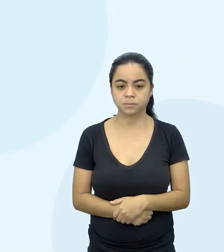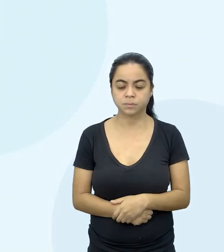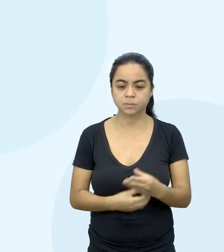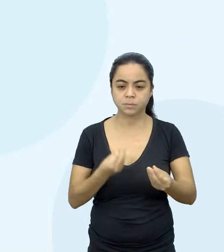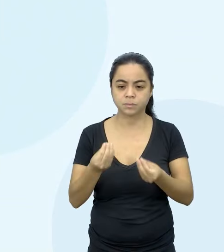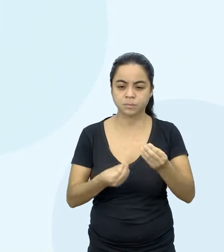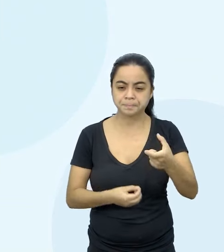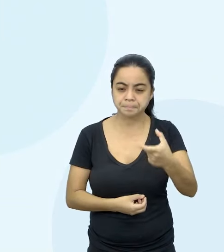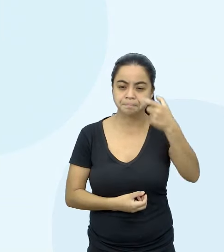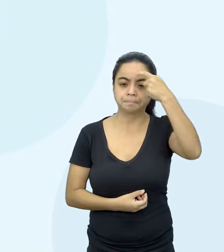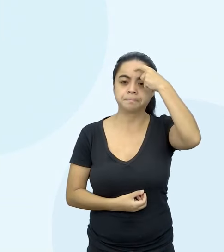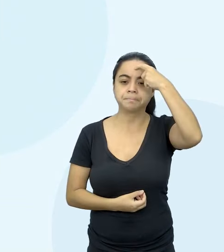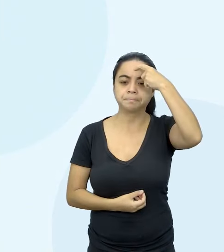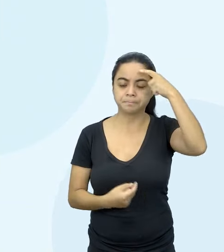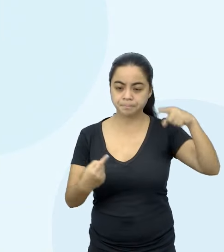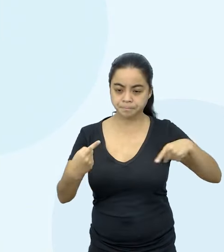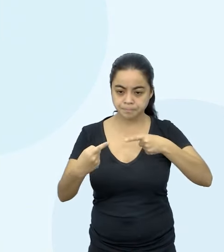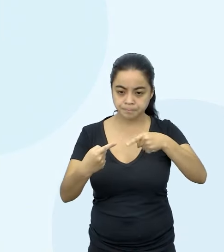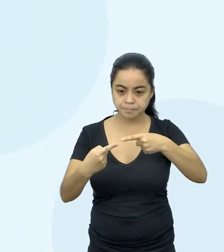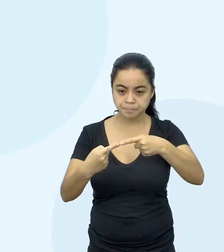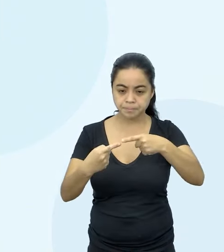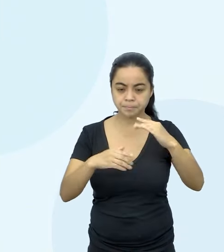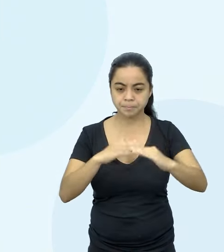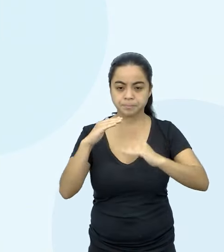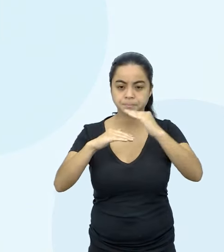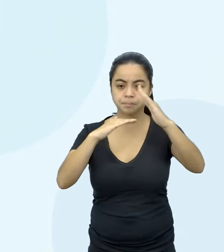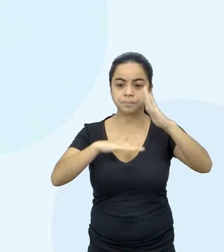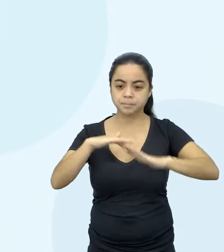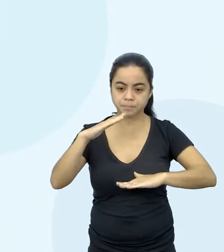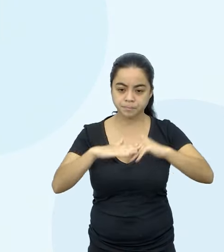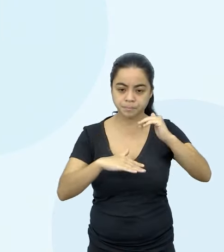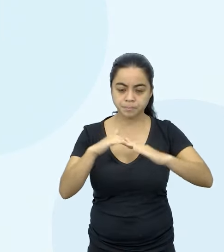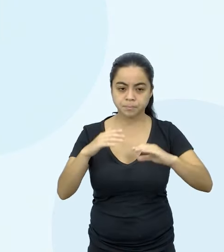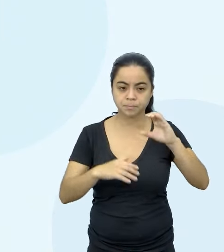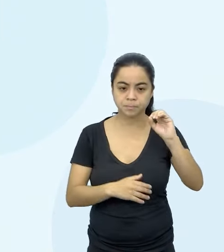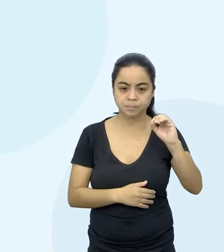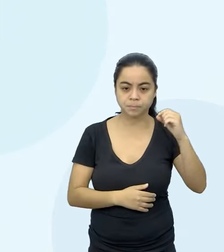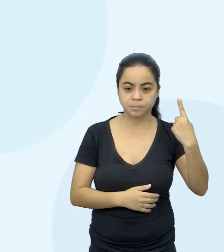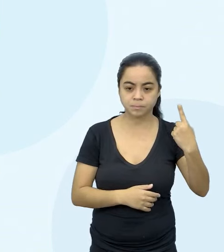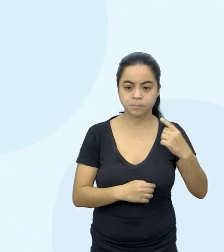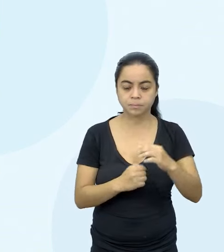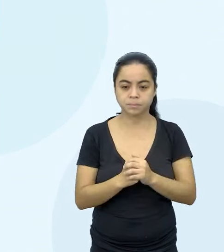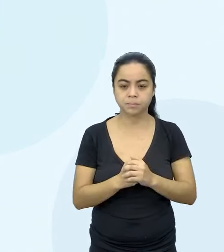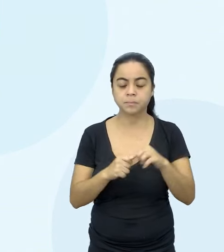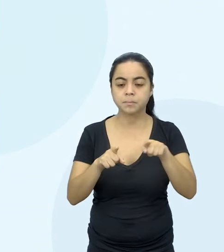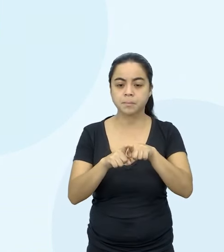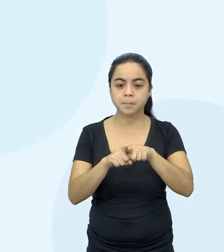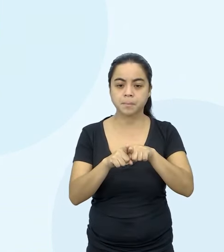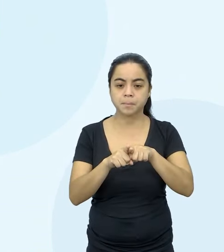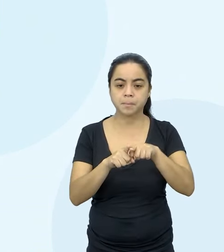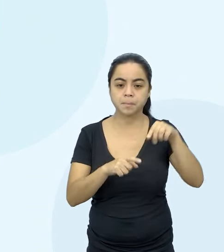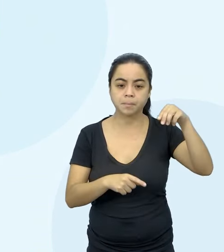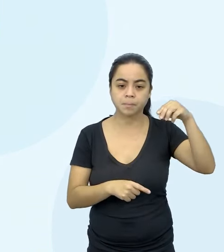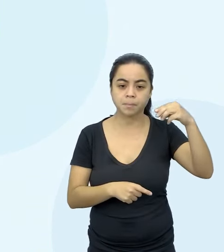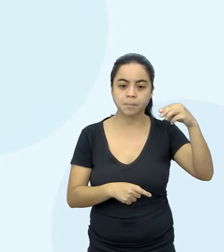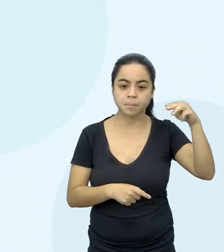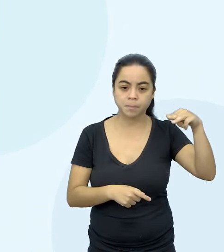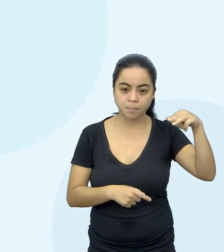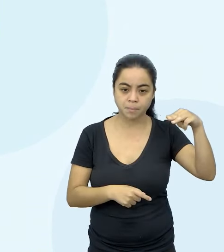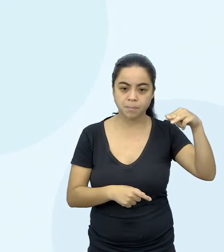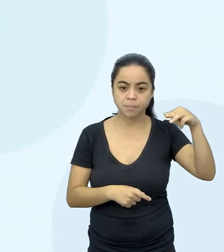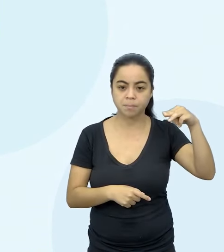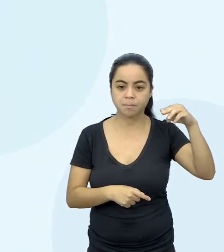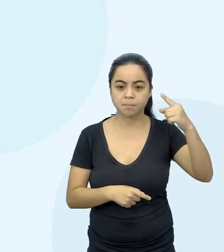forma consciente e intencional, de maneira a desenvolver a habilidade 01, né? EM, 13,